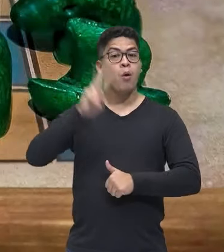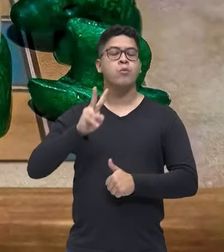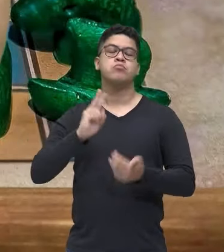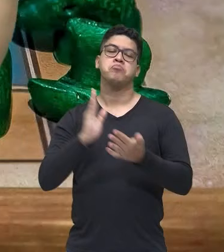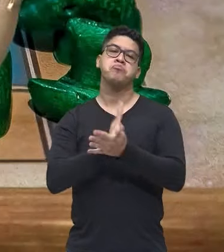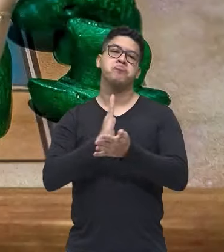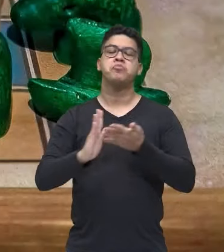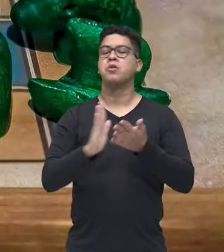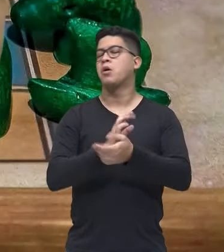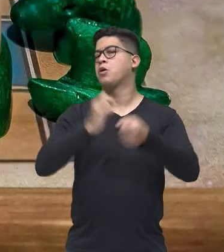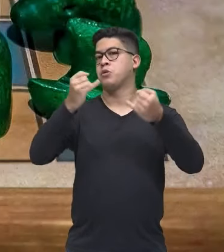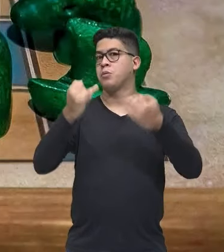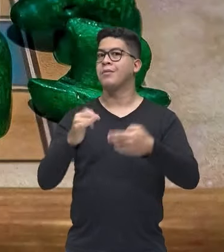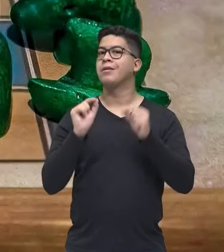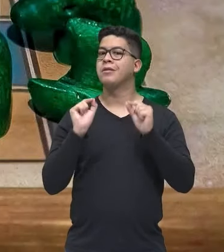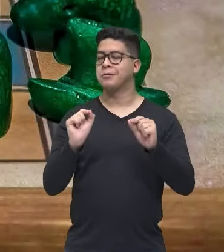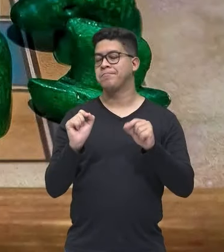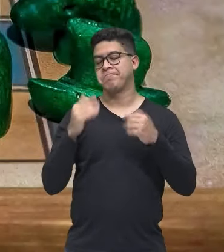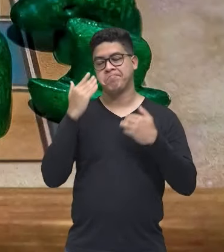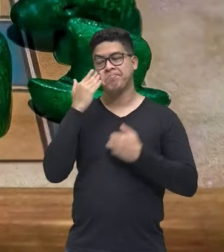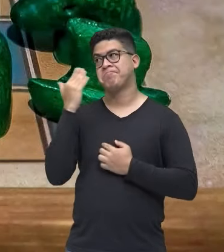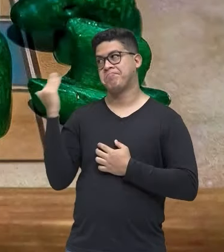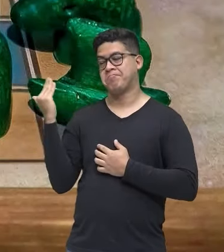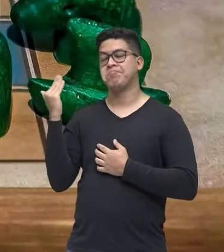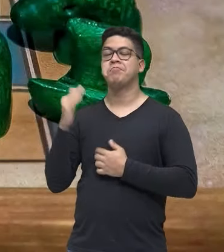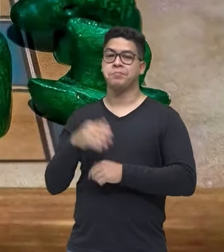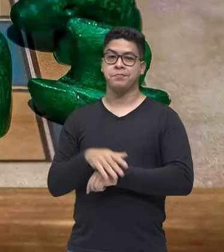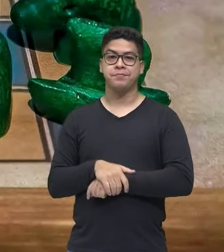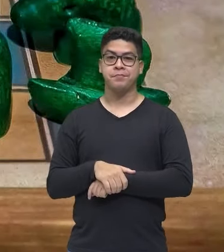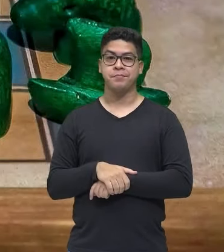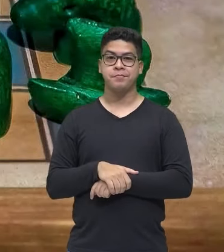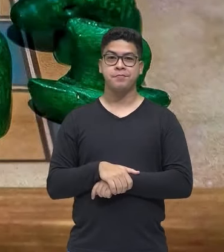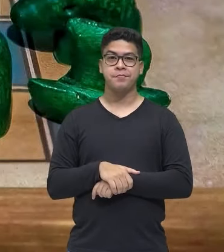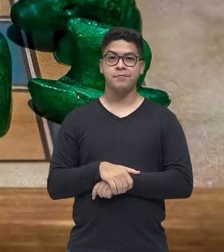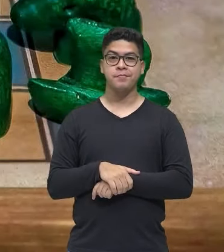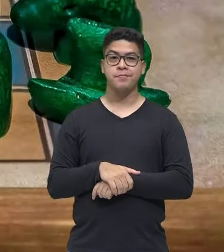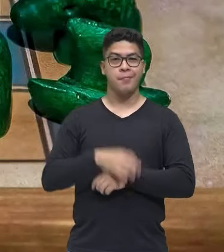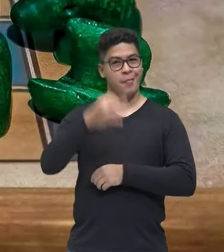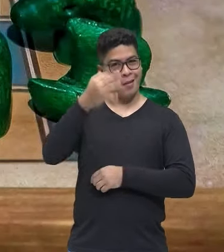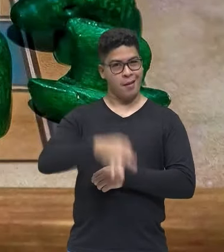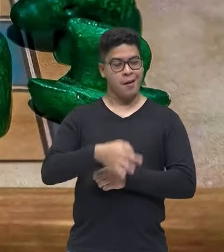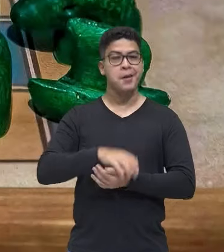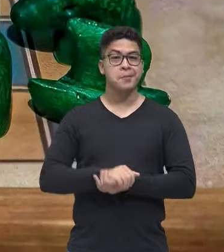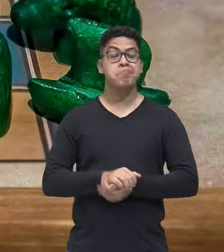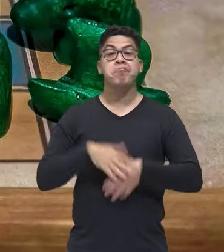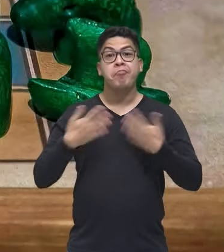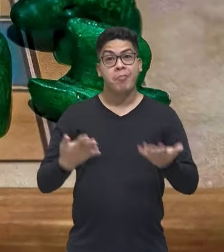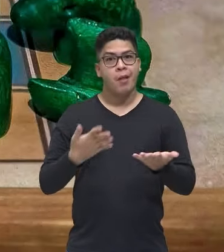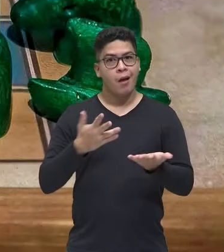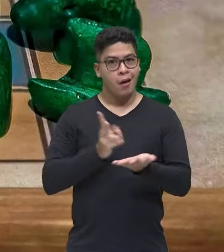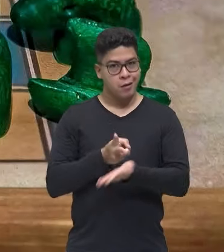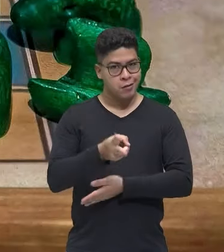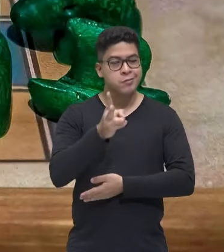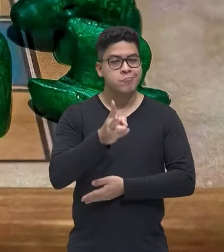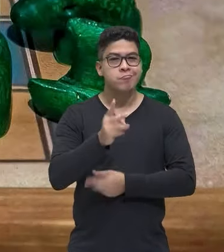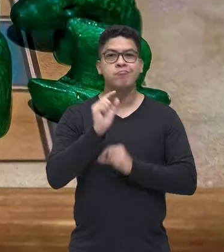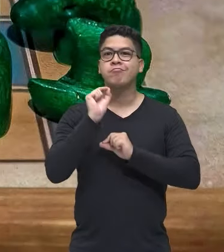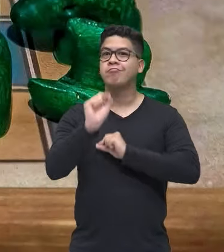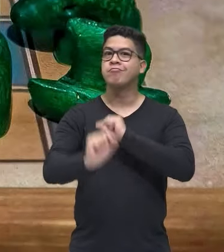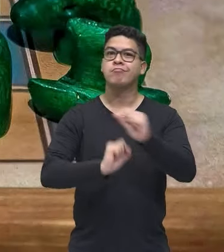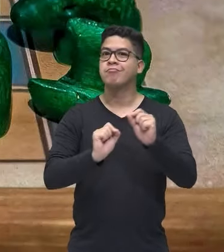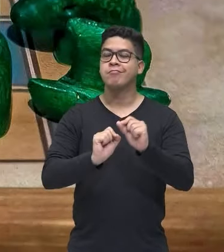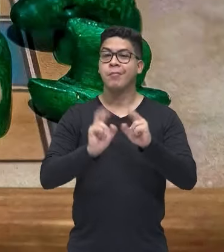aqui foram os primeiros sinais aí do aparecimento do xadrez, certo? Bom, agora vamos continuar,